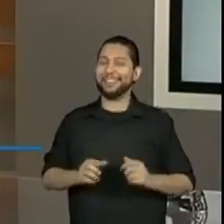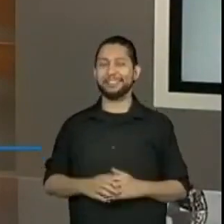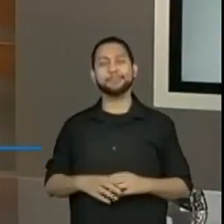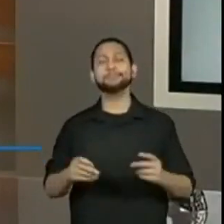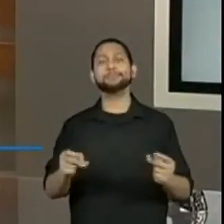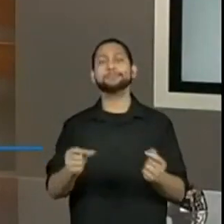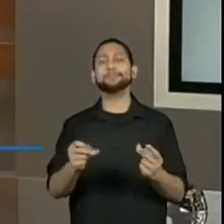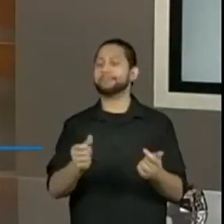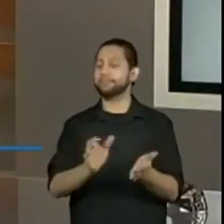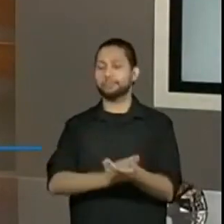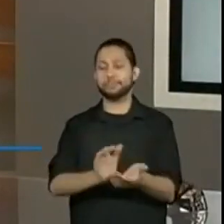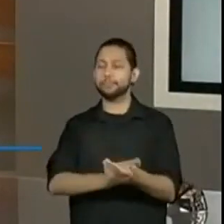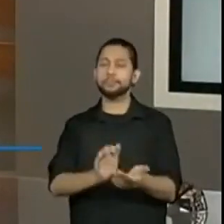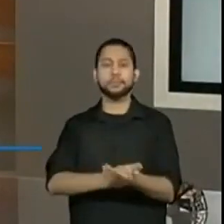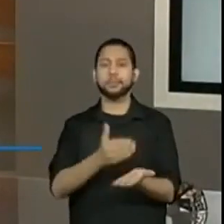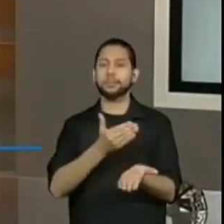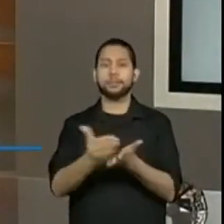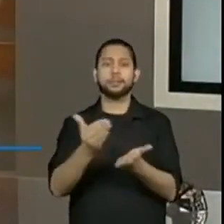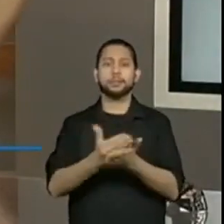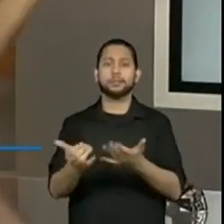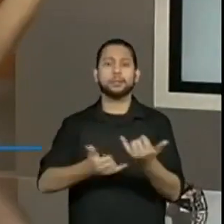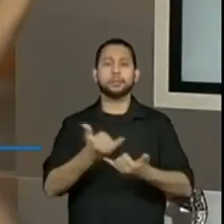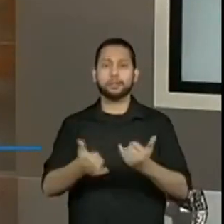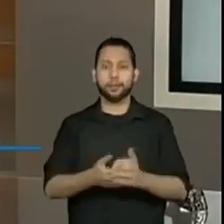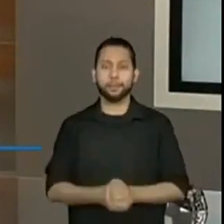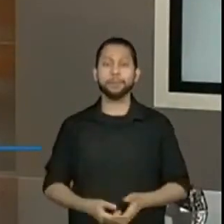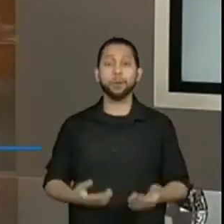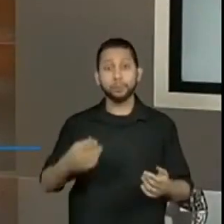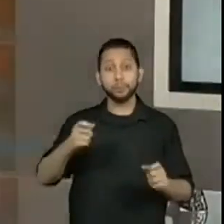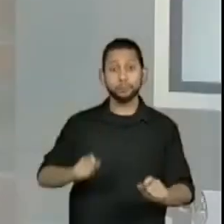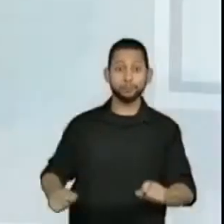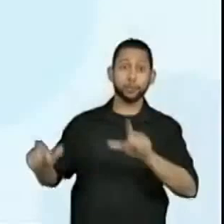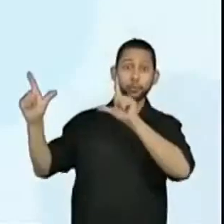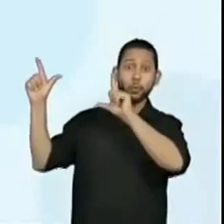na massa, certo? Então, Vamos eu vou pedir para o Oráculo colocar o nosso jogo na